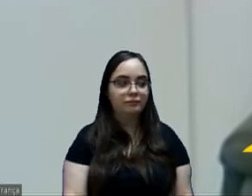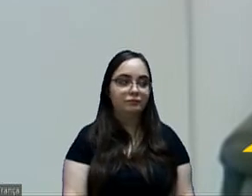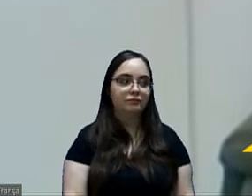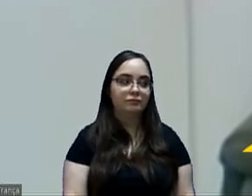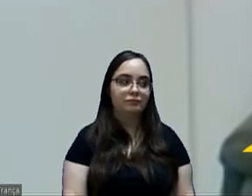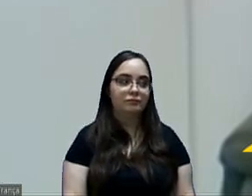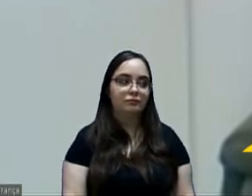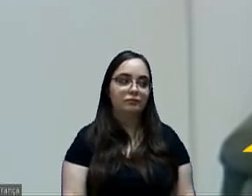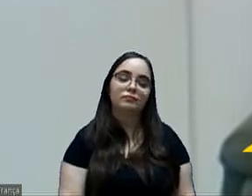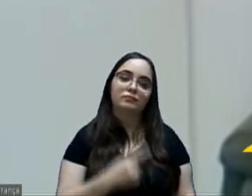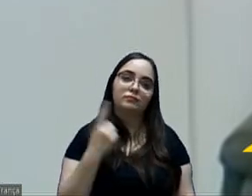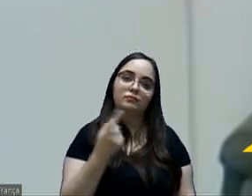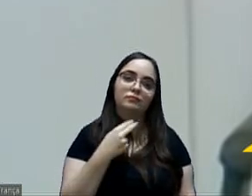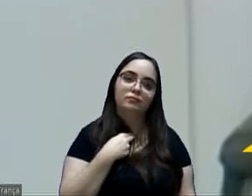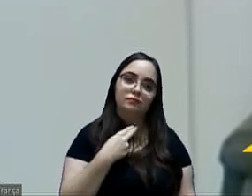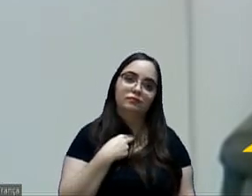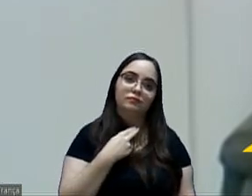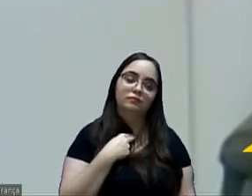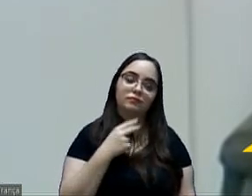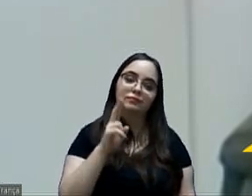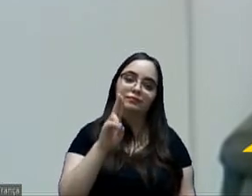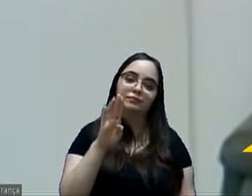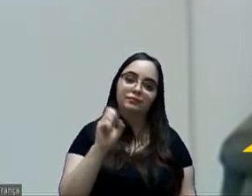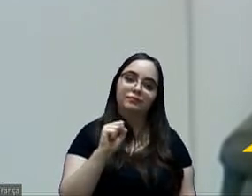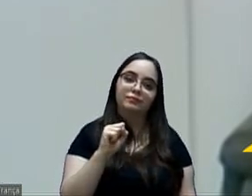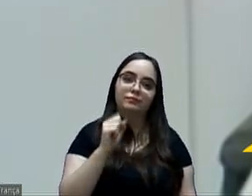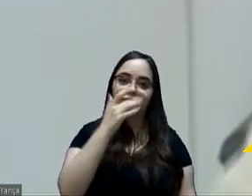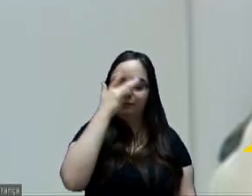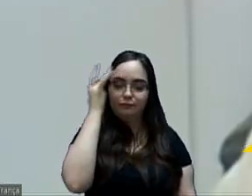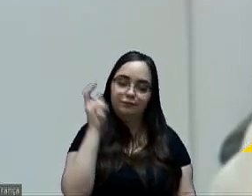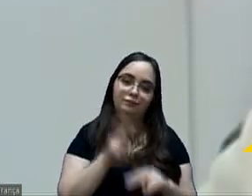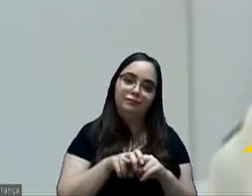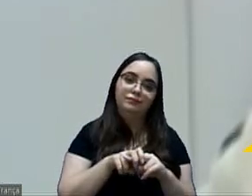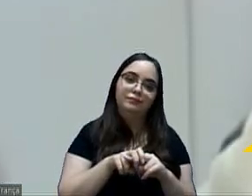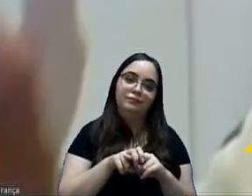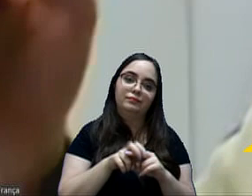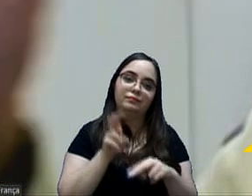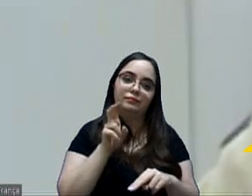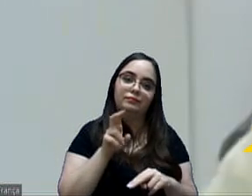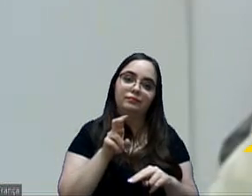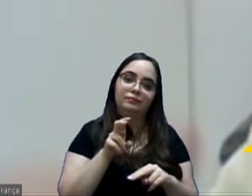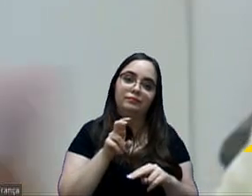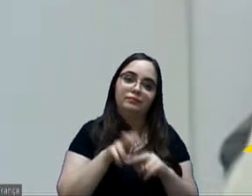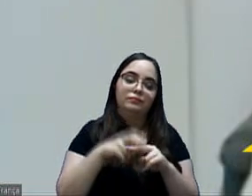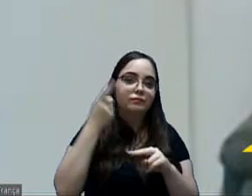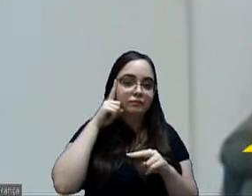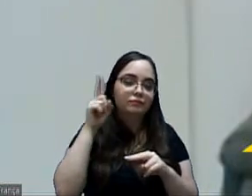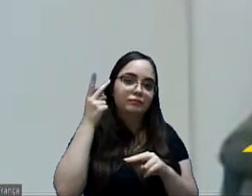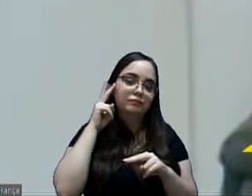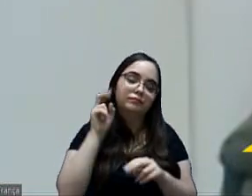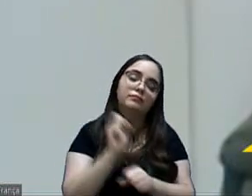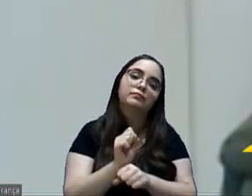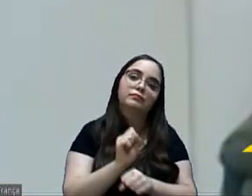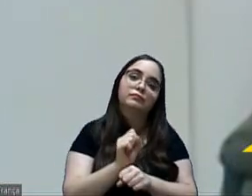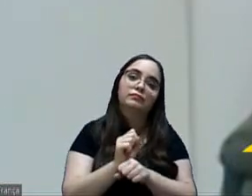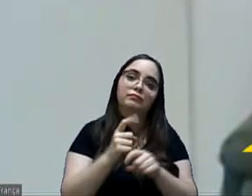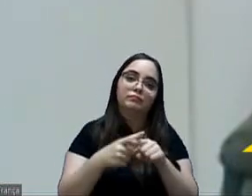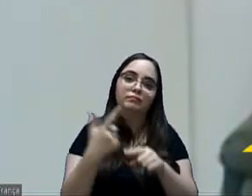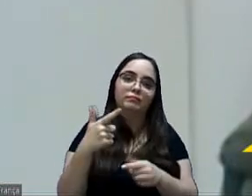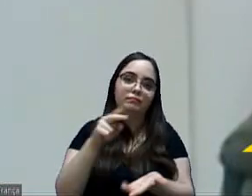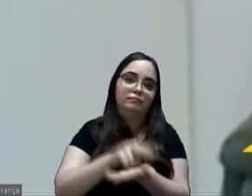ter pessoas indo para as UBS atendidas e ficar sentado numa cadeira um dia, dois dias, porque não tem